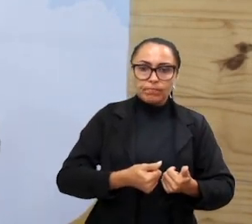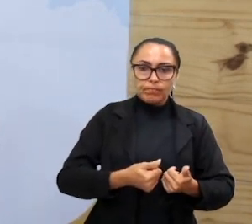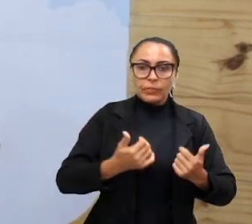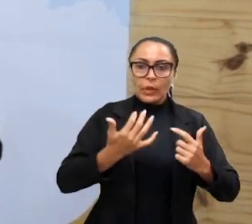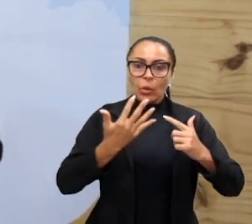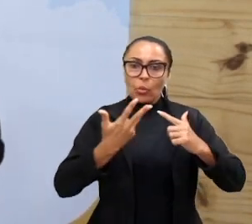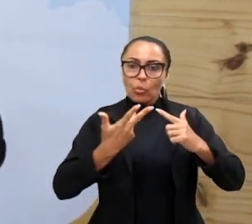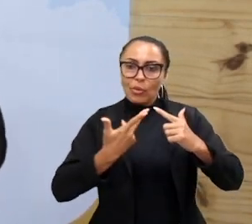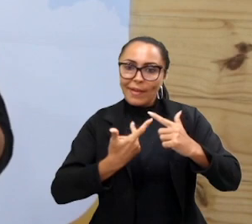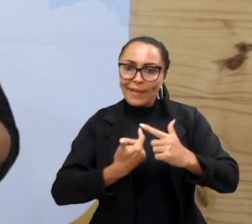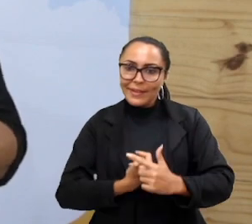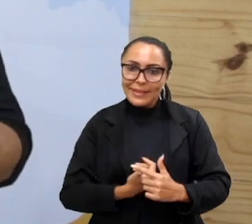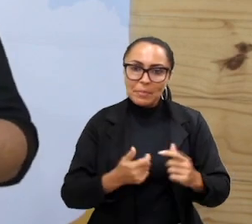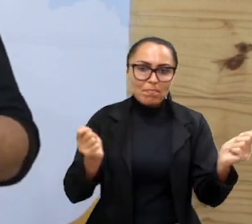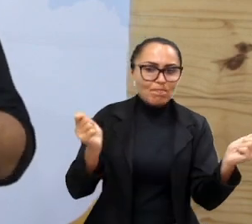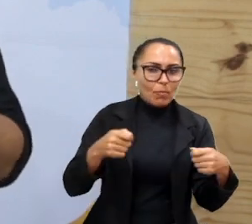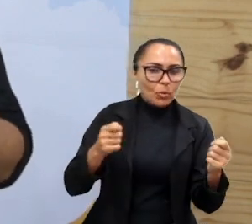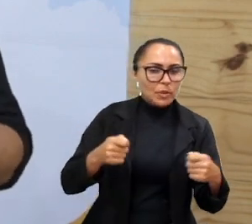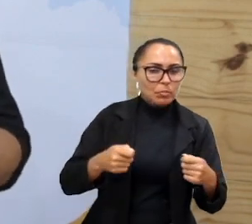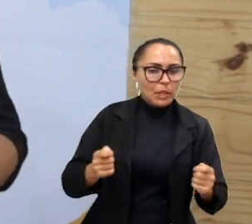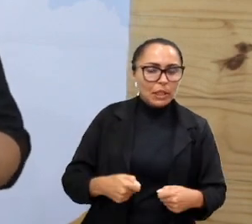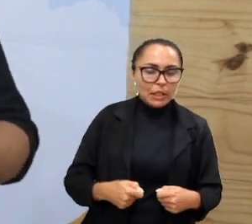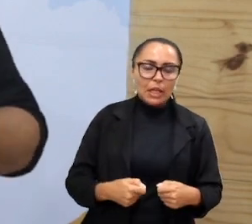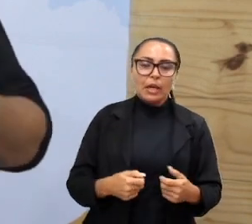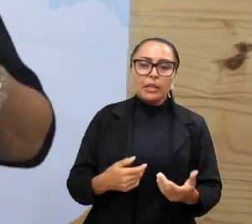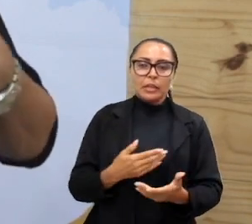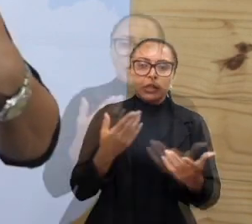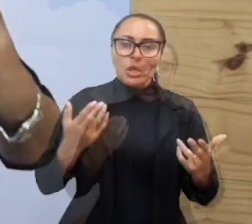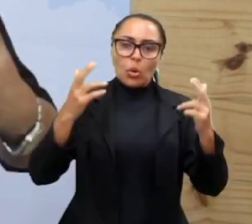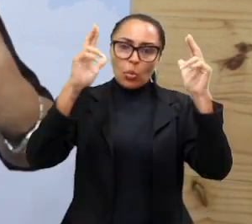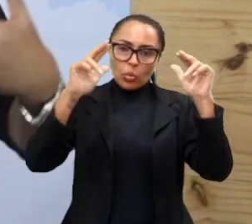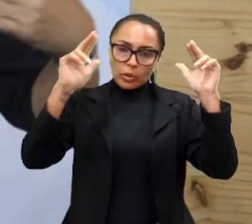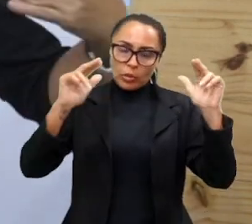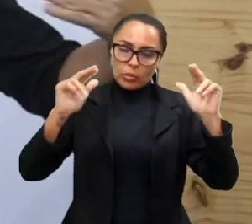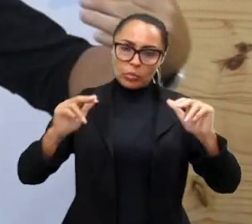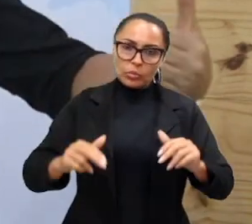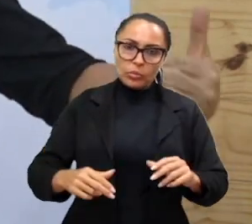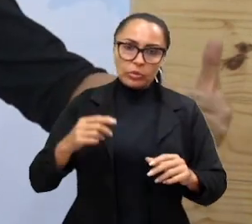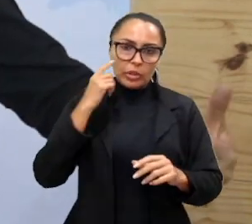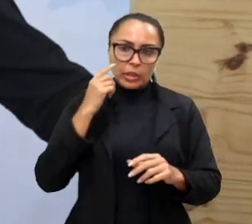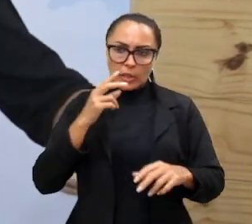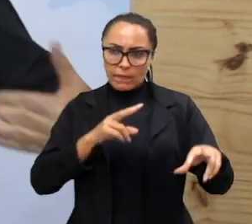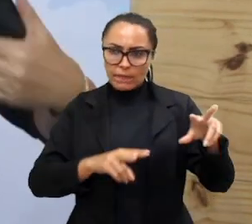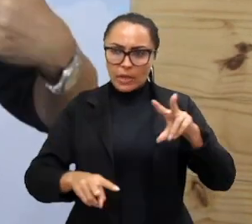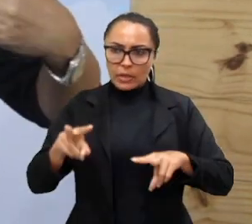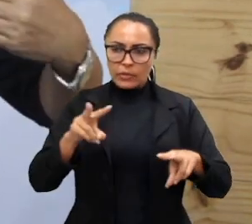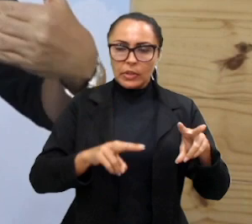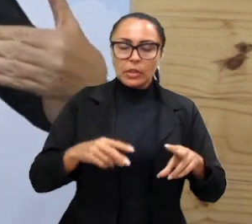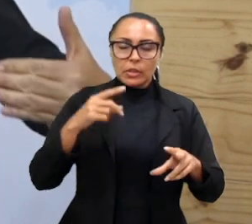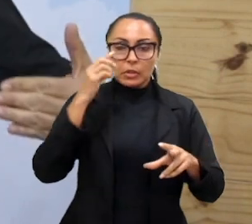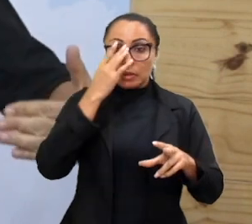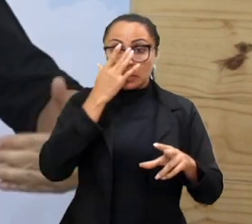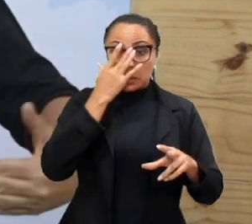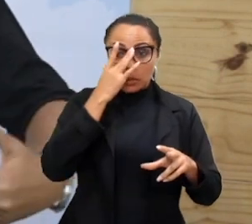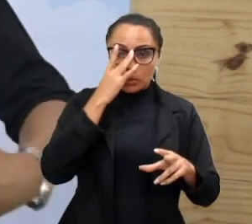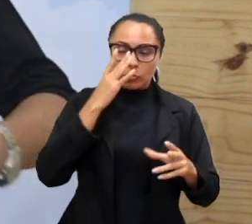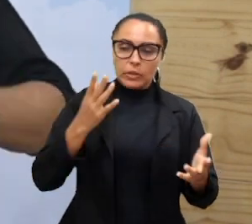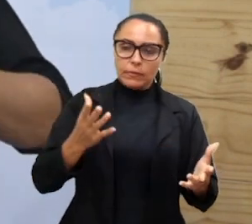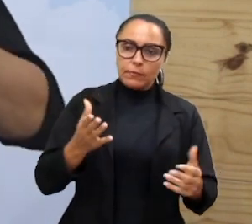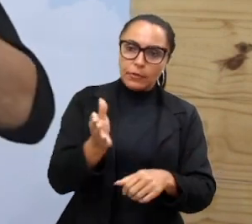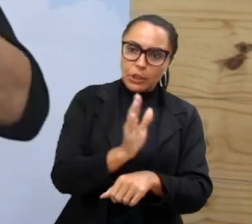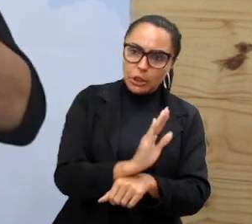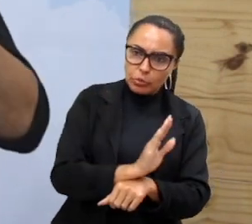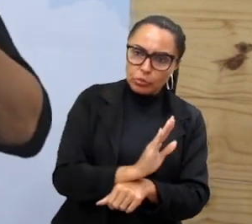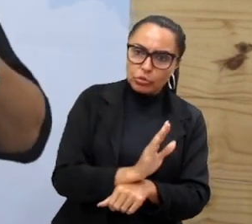de possibilidades de conteúdo, de produções. E aí a gente olha que são produções escritas, produções de vídeos,